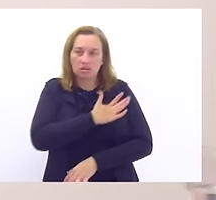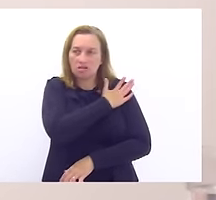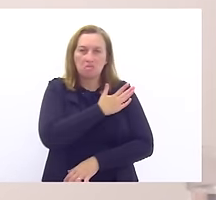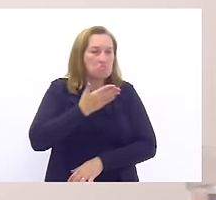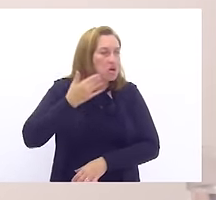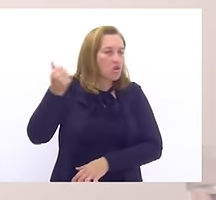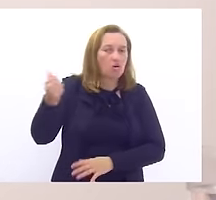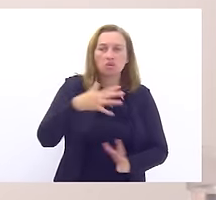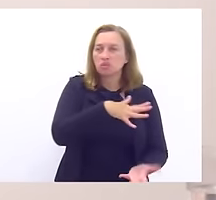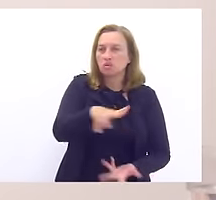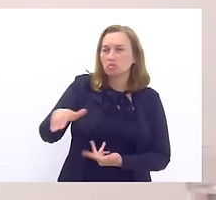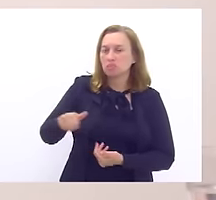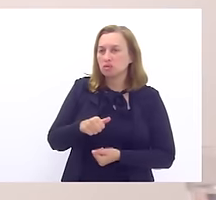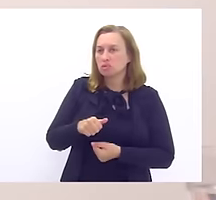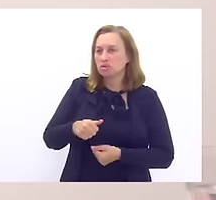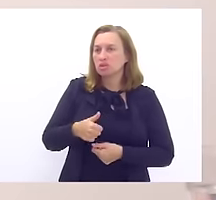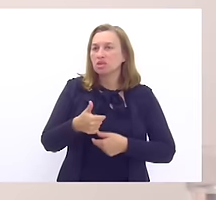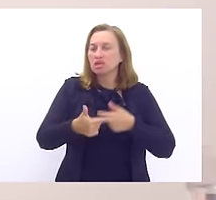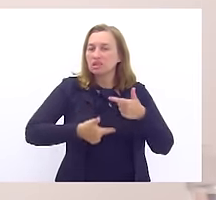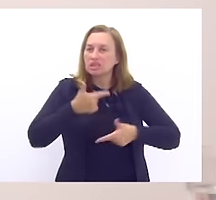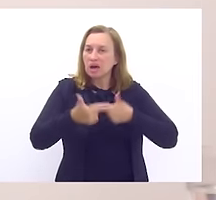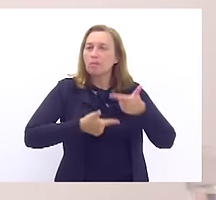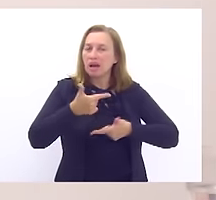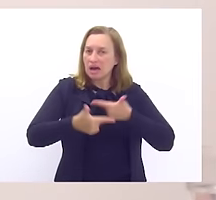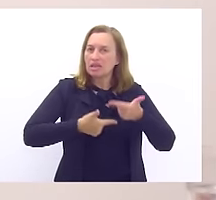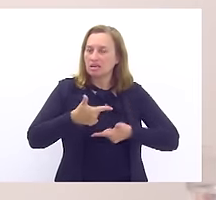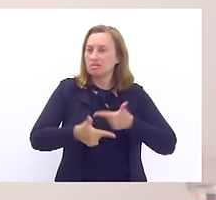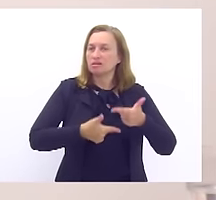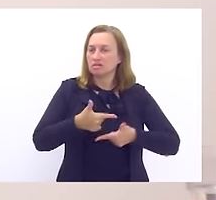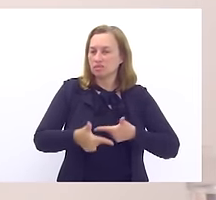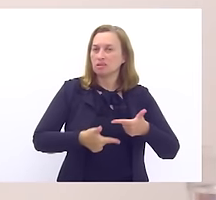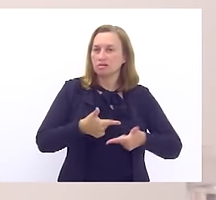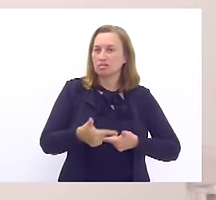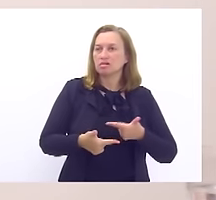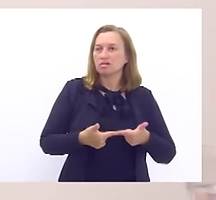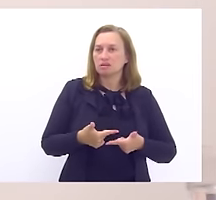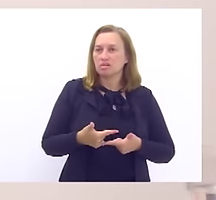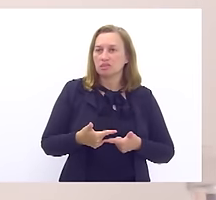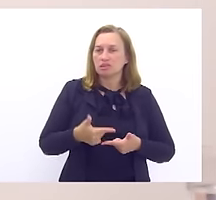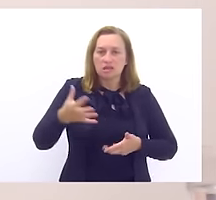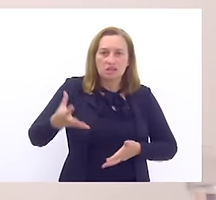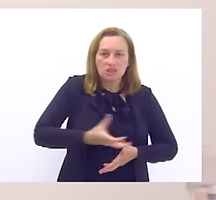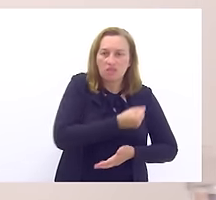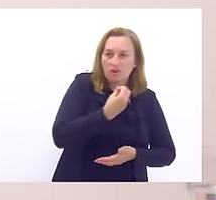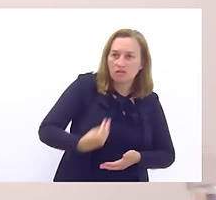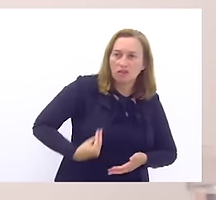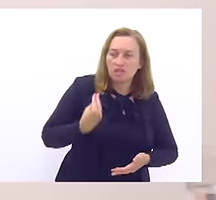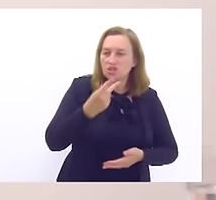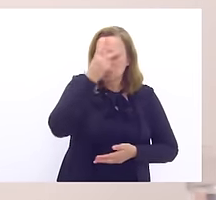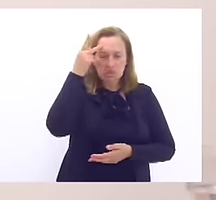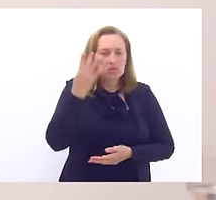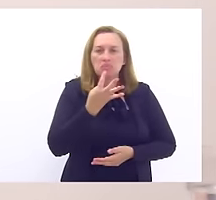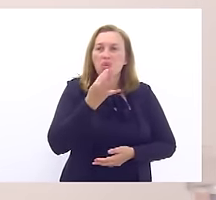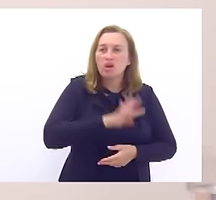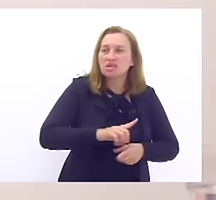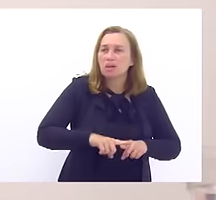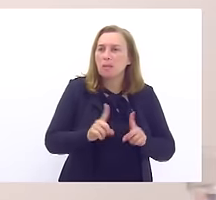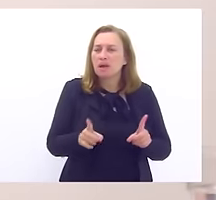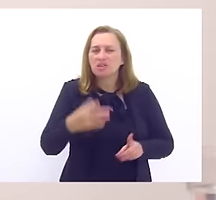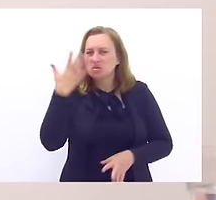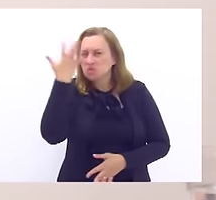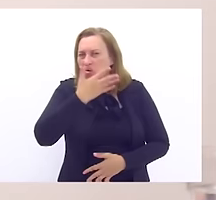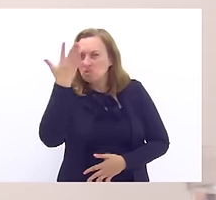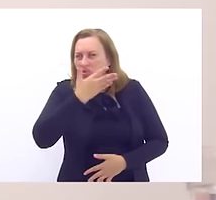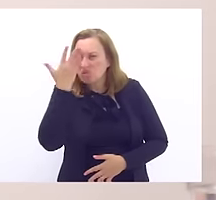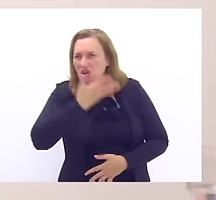porque não trabalho com menos escasso trabalho com menos inexistente então não ajuda passava a vida de quem nem conhece só que não Veja